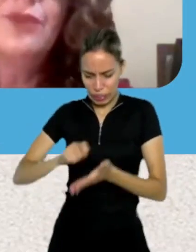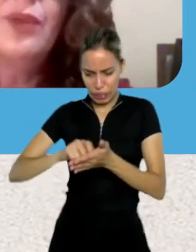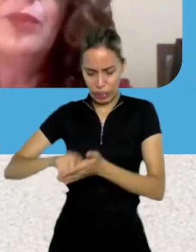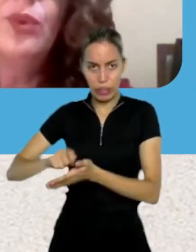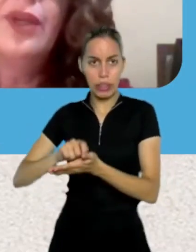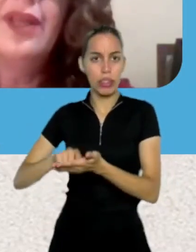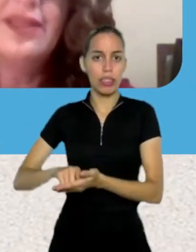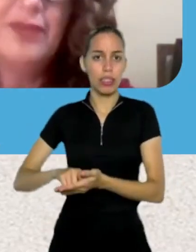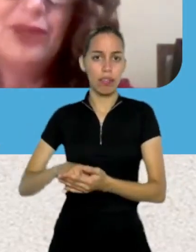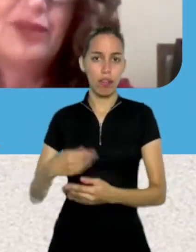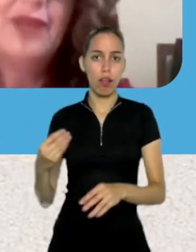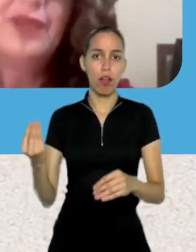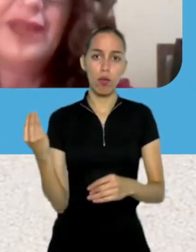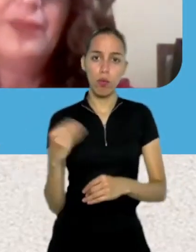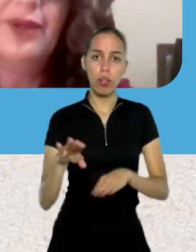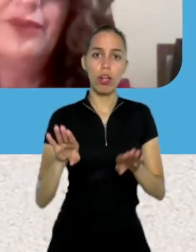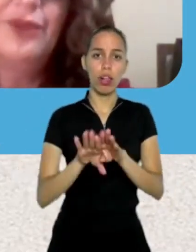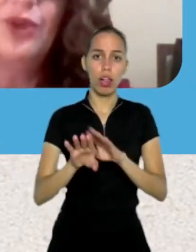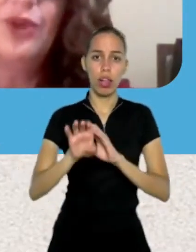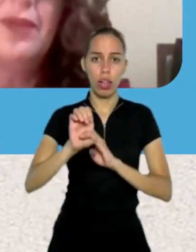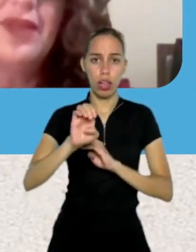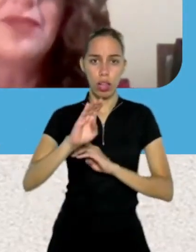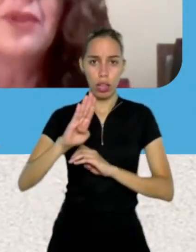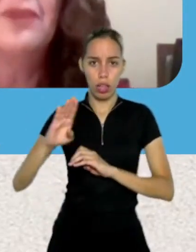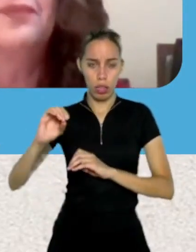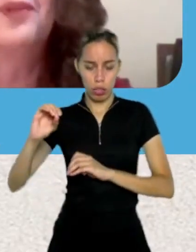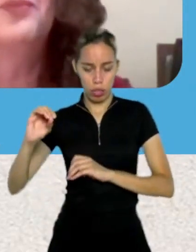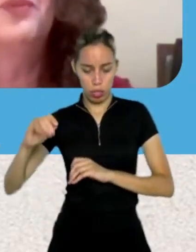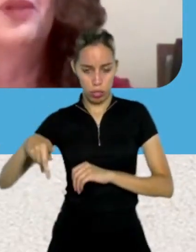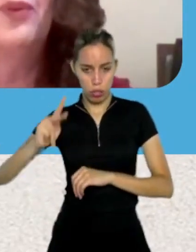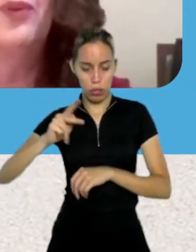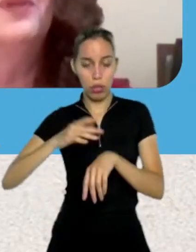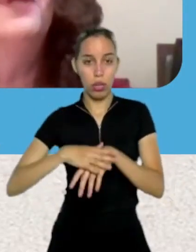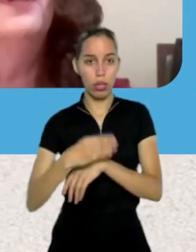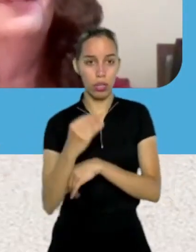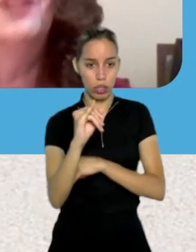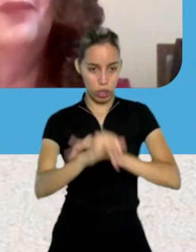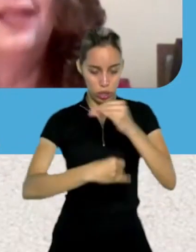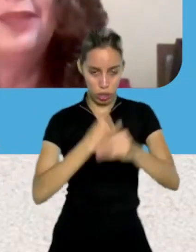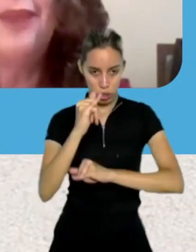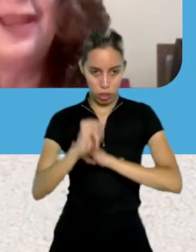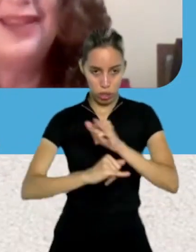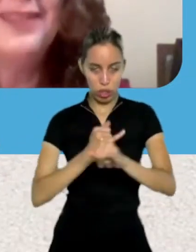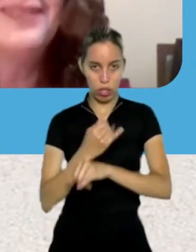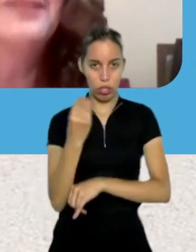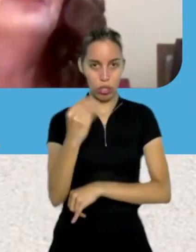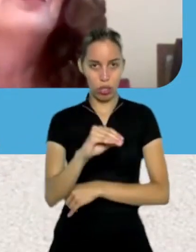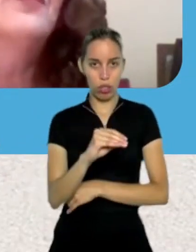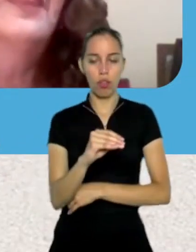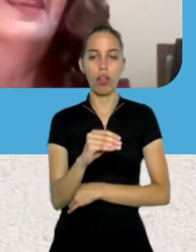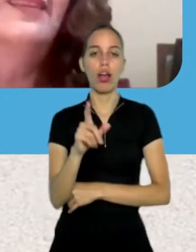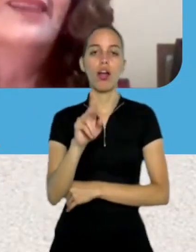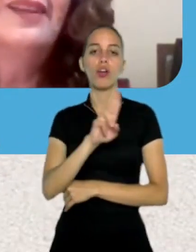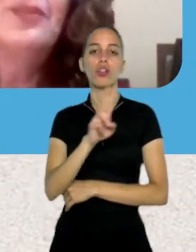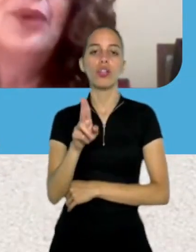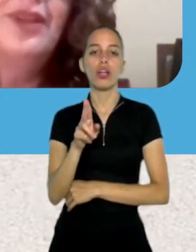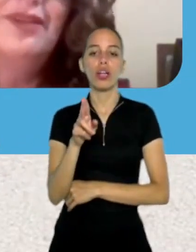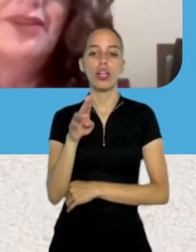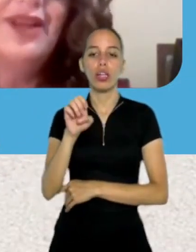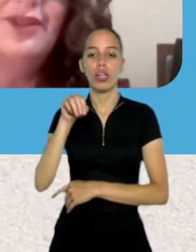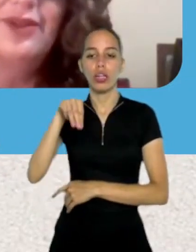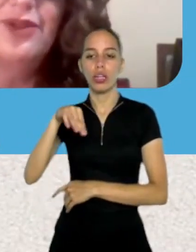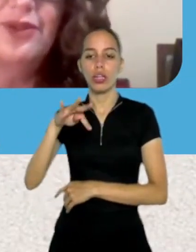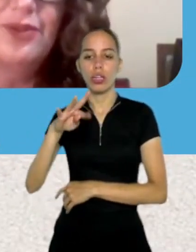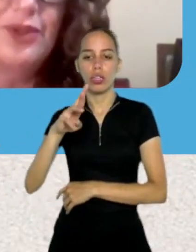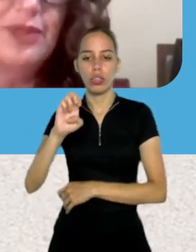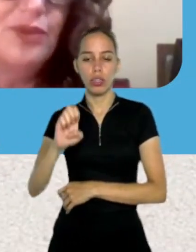inclusive um e-book nesse meio tempo, foi o Jober mesmo que publicou, que chama Entre Paredes, que está disponível,